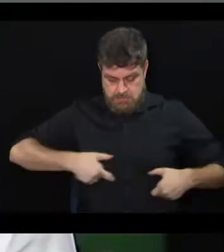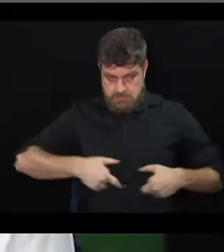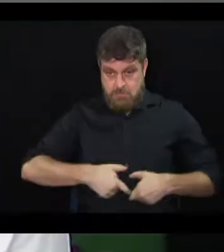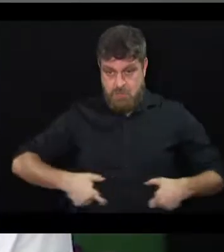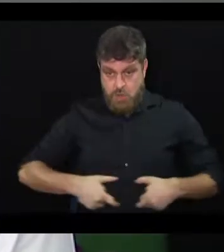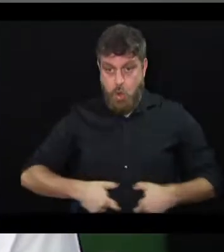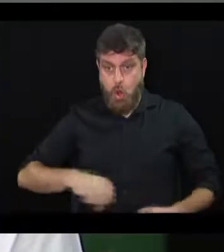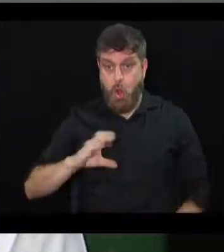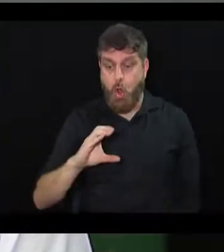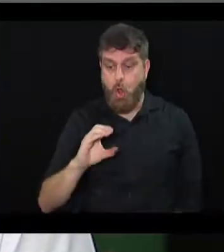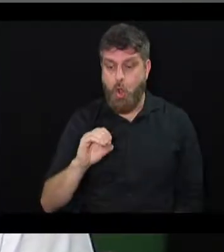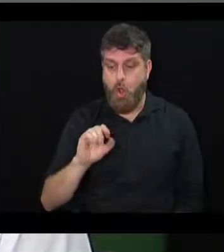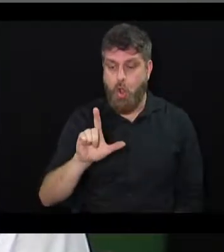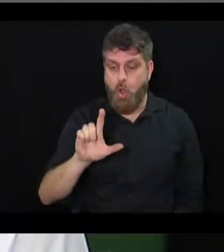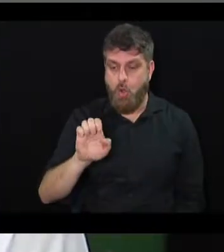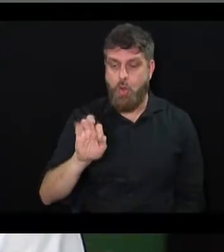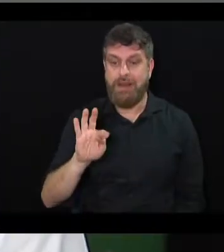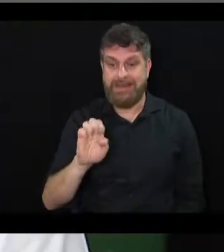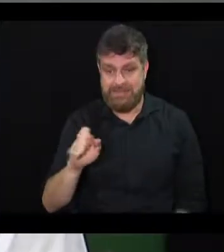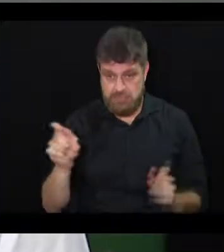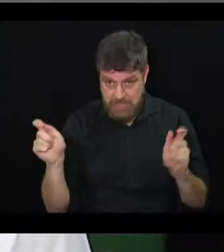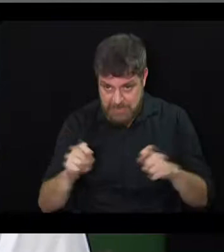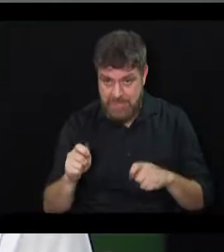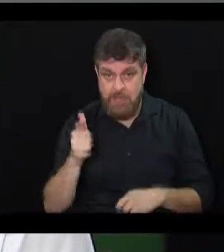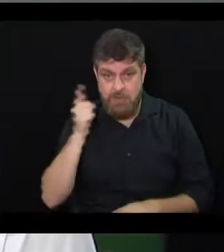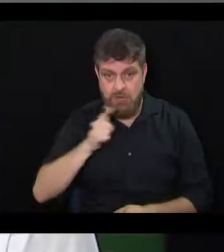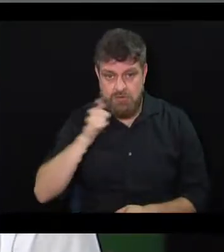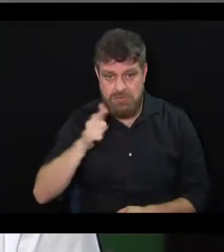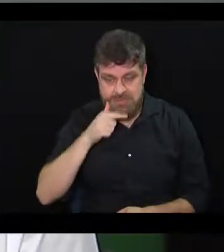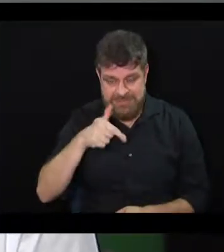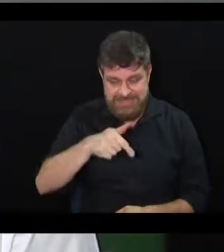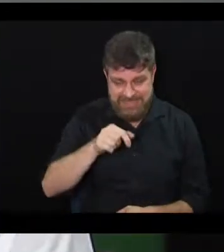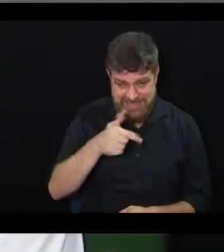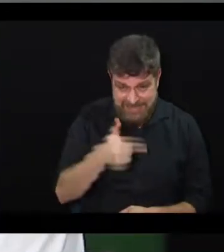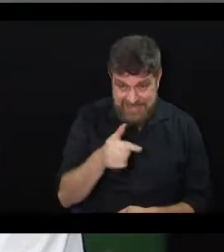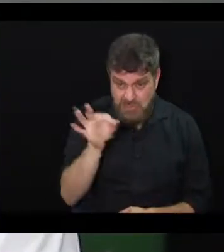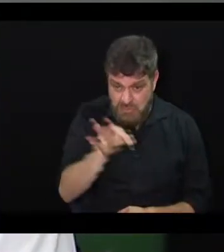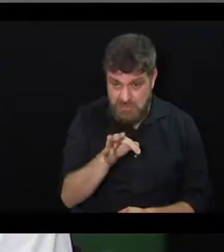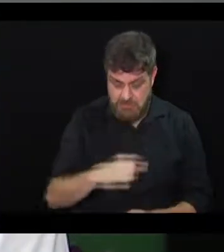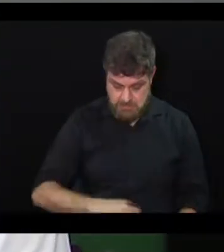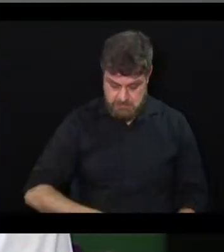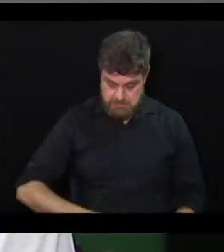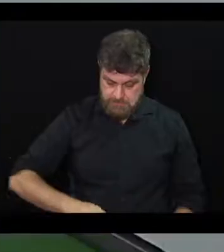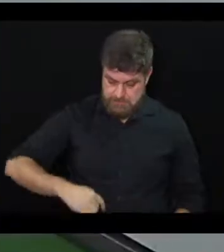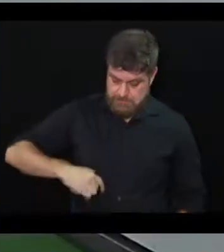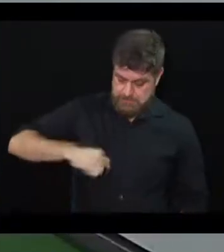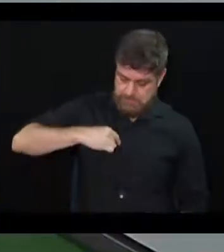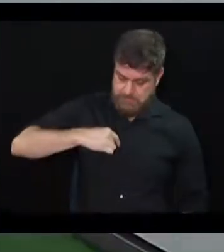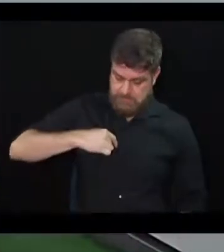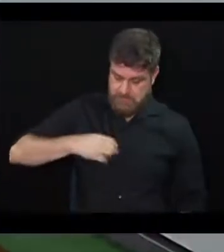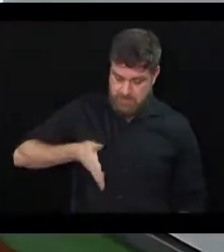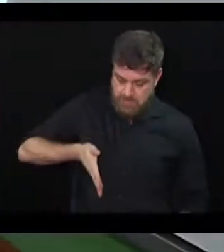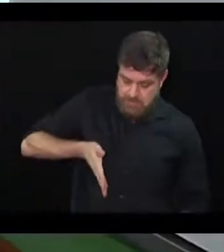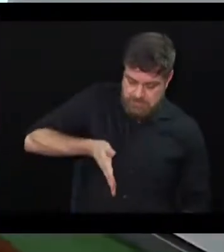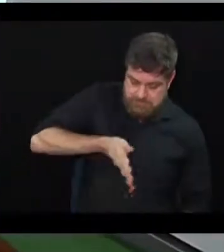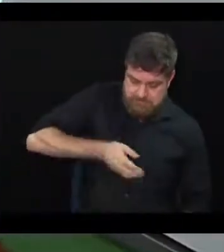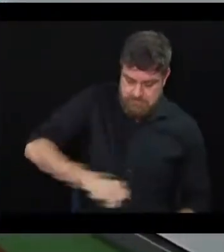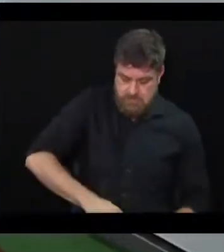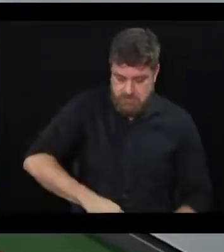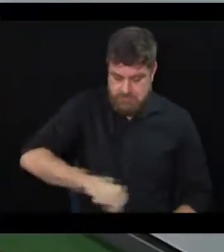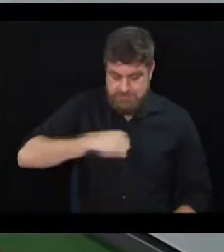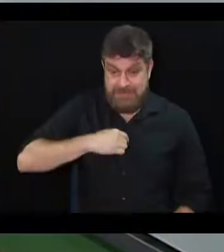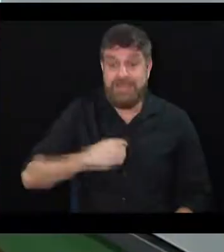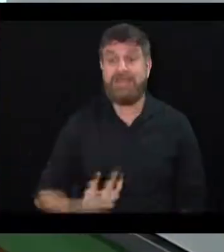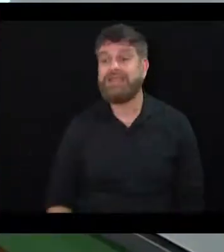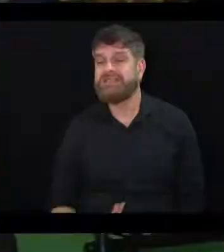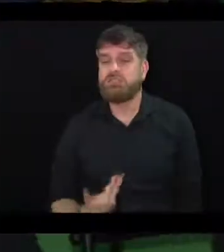estudos multicêntricos mostrando que pode diminuir em 72% a chance dessa pessoa evoluir. A cirurgia para correção